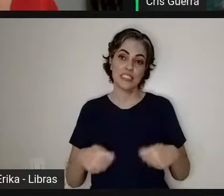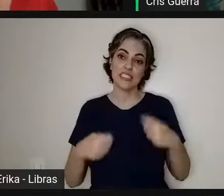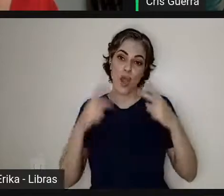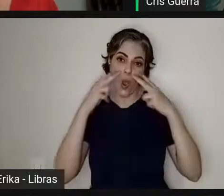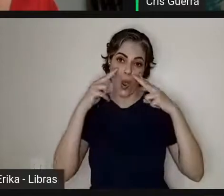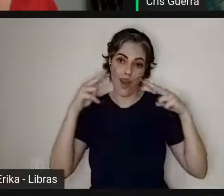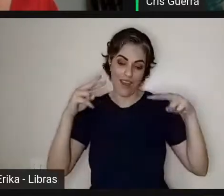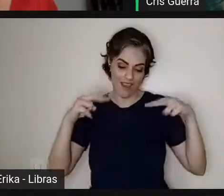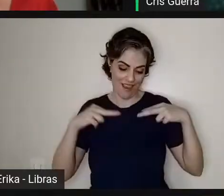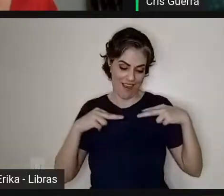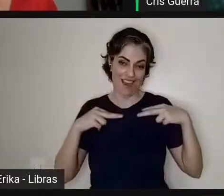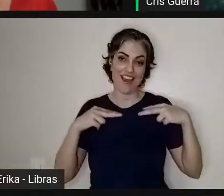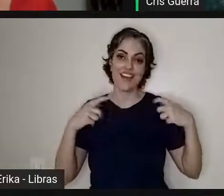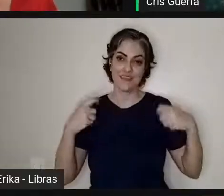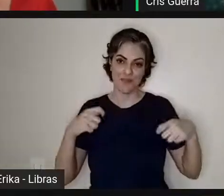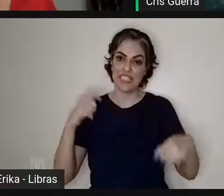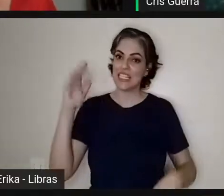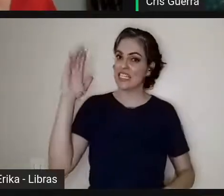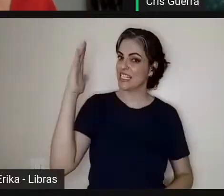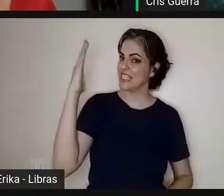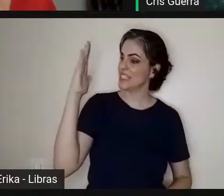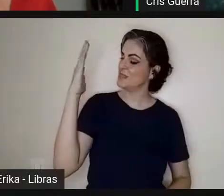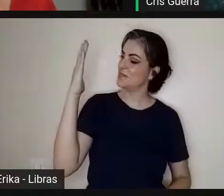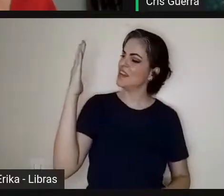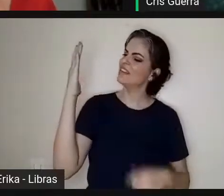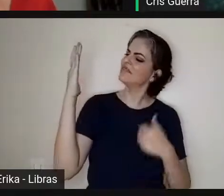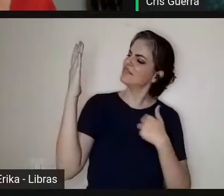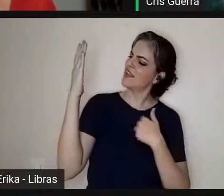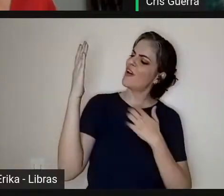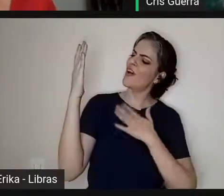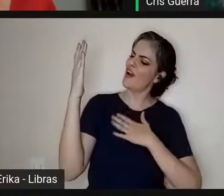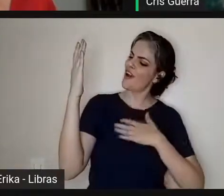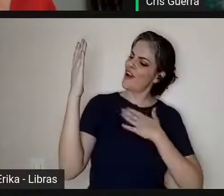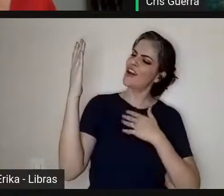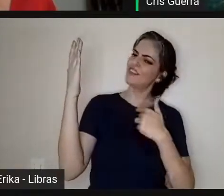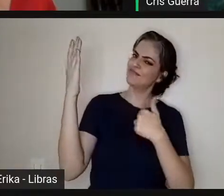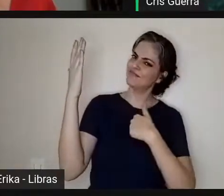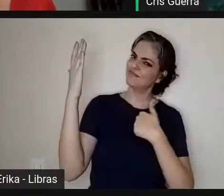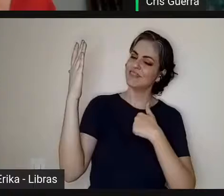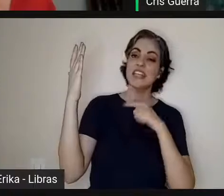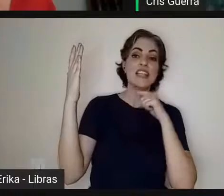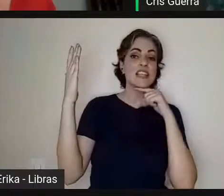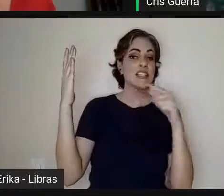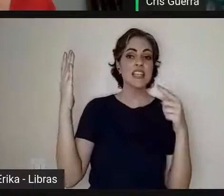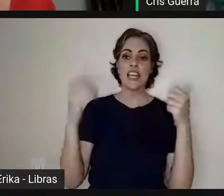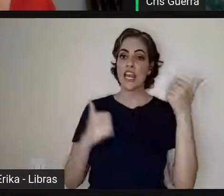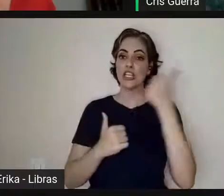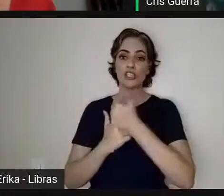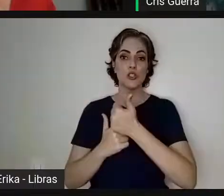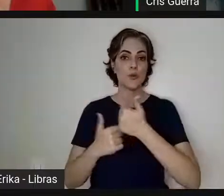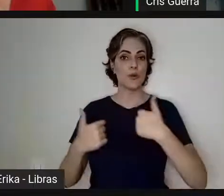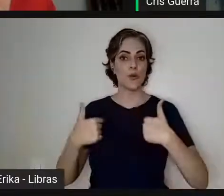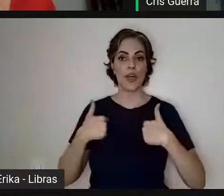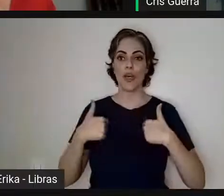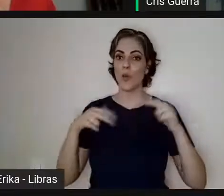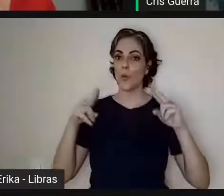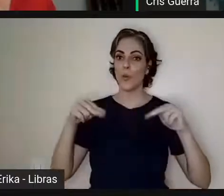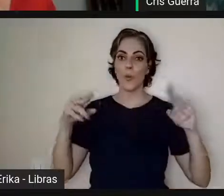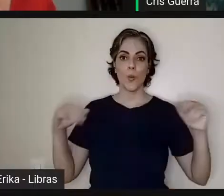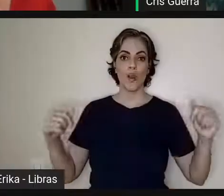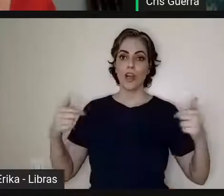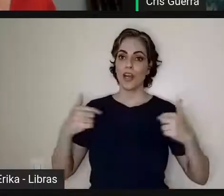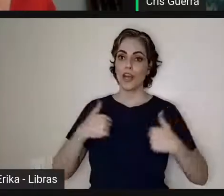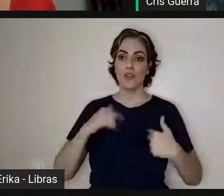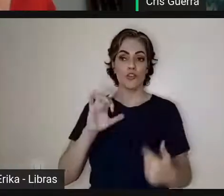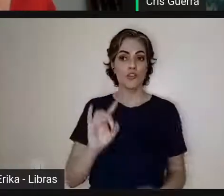falar, nossa, eu gosto de ser eu, que ninguém mais poderia ser eu no meu lugar. Esse é a grande chave